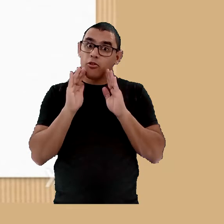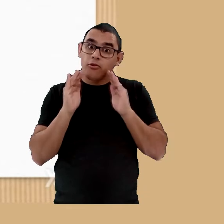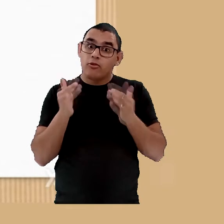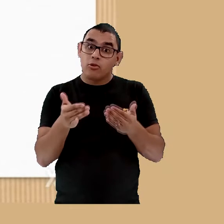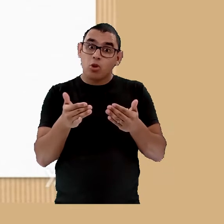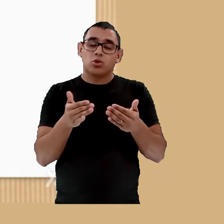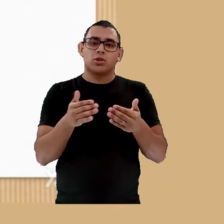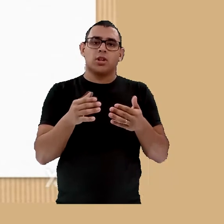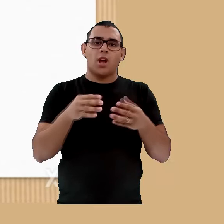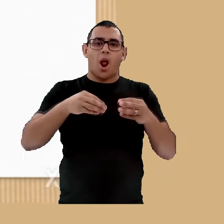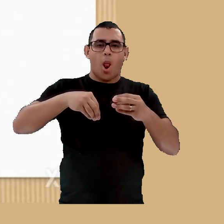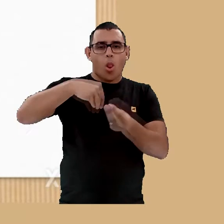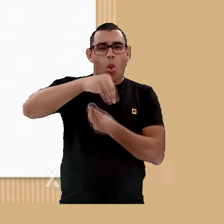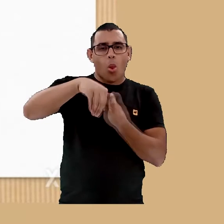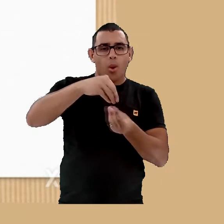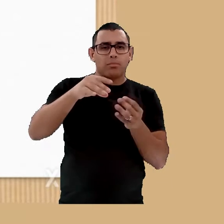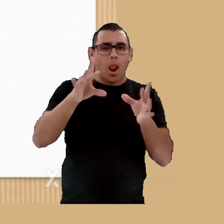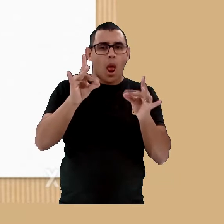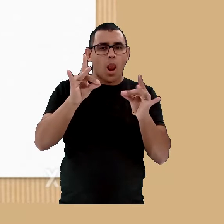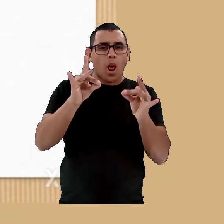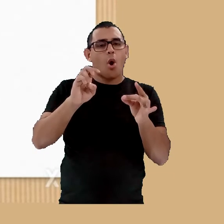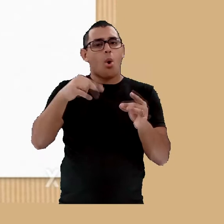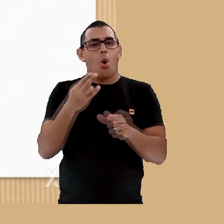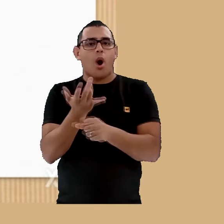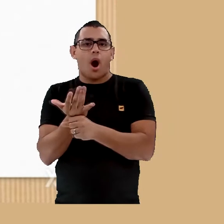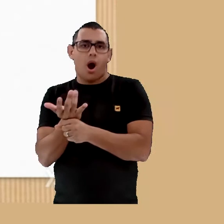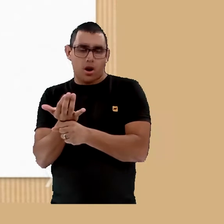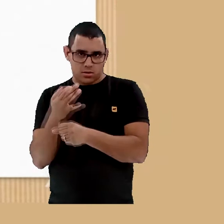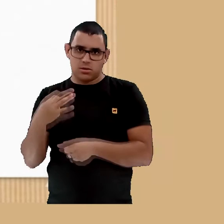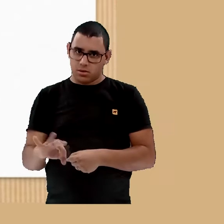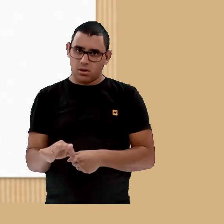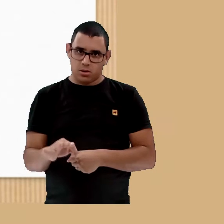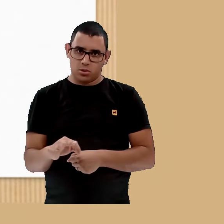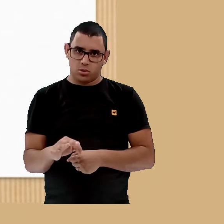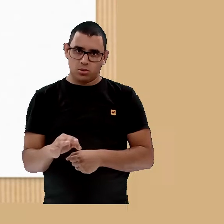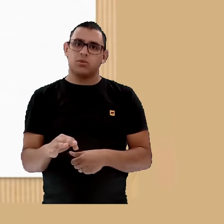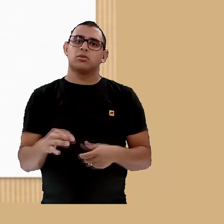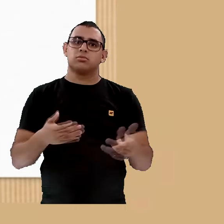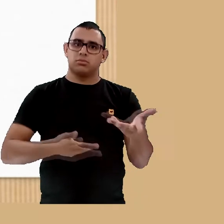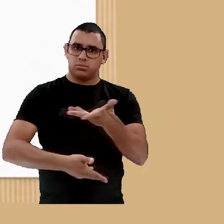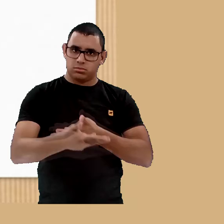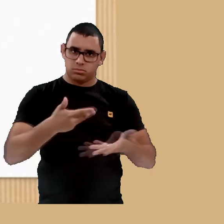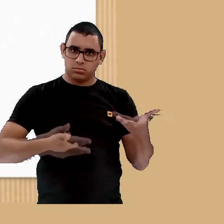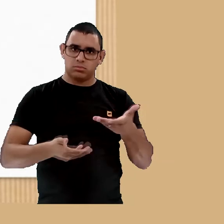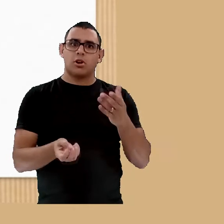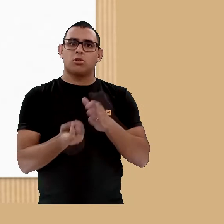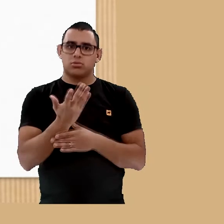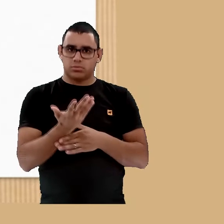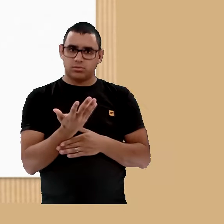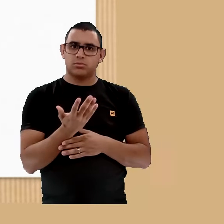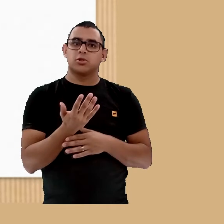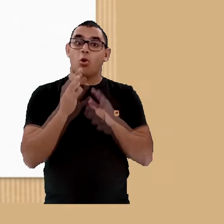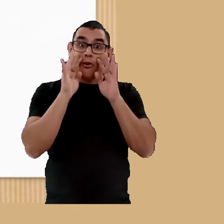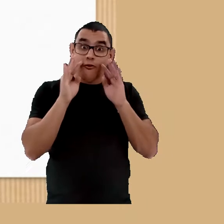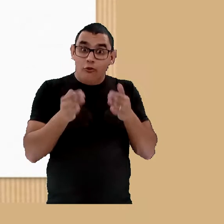de massas líquidas ou gasosas. Então, na conversão térmica ocorre essa troca de energia entre massas líquidas